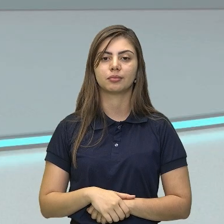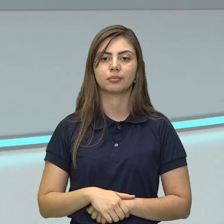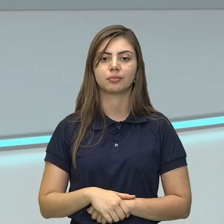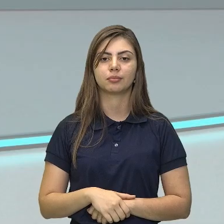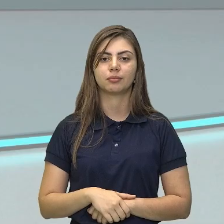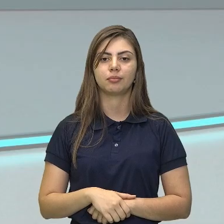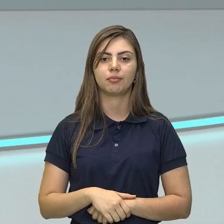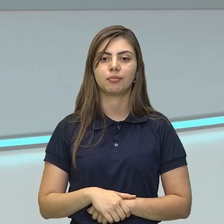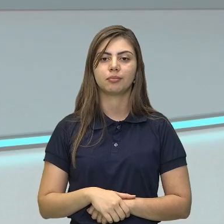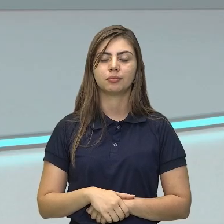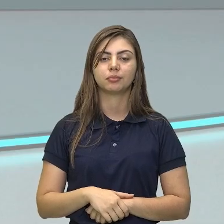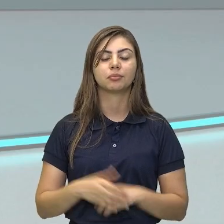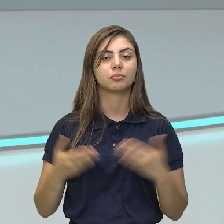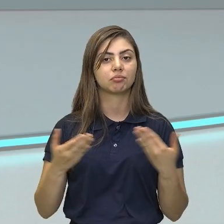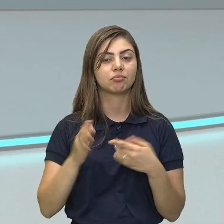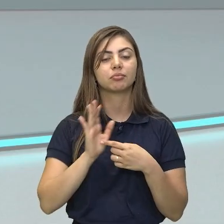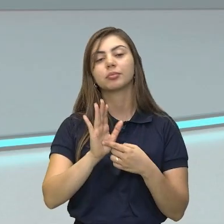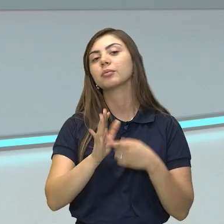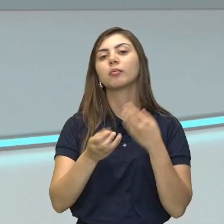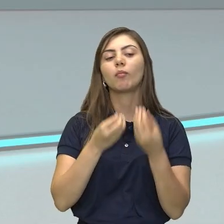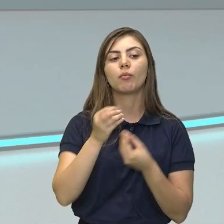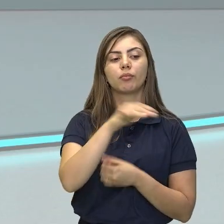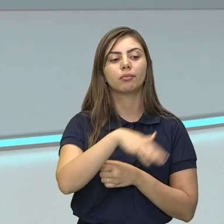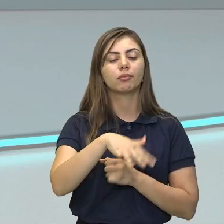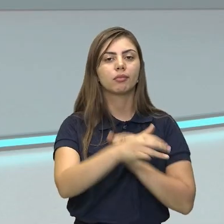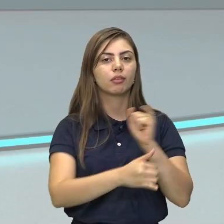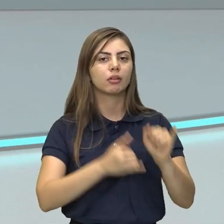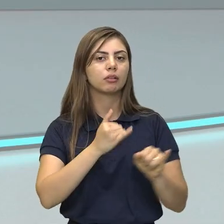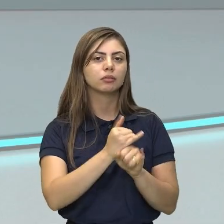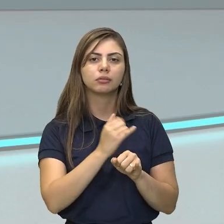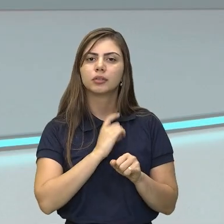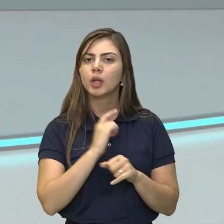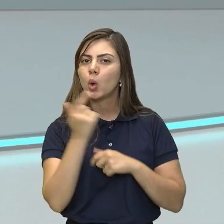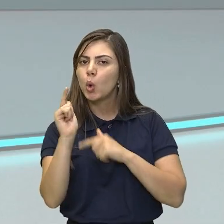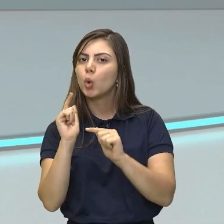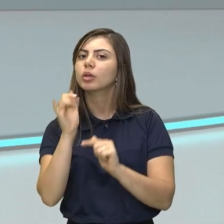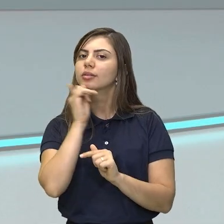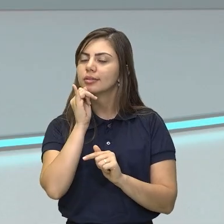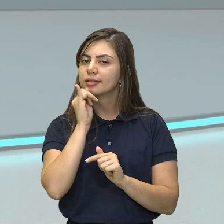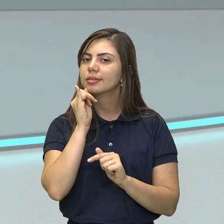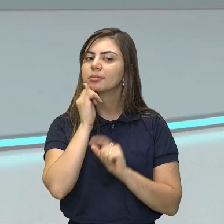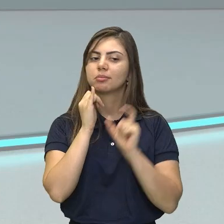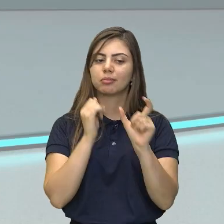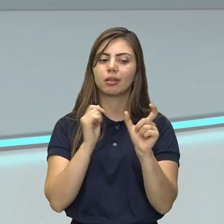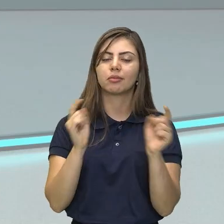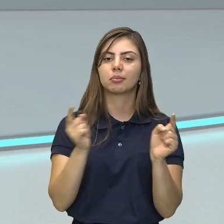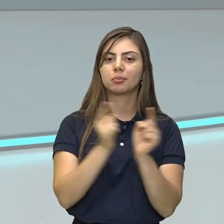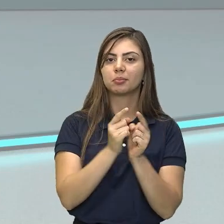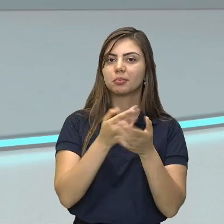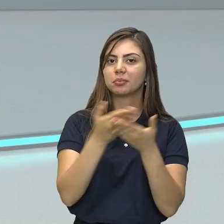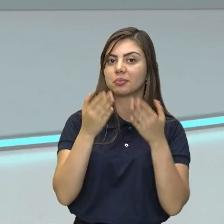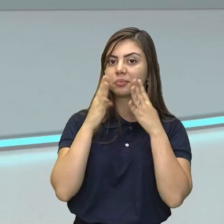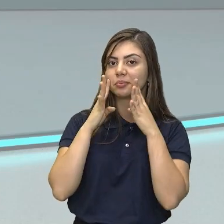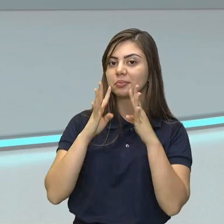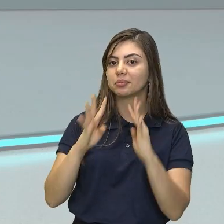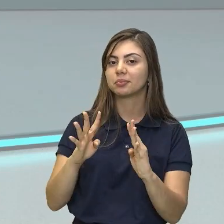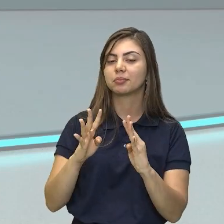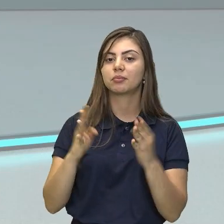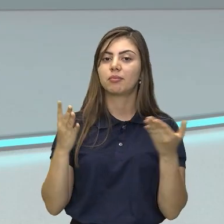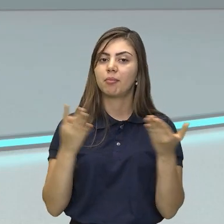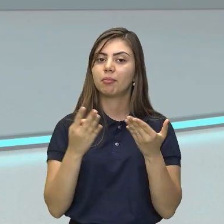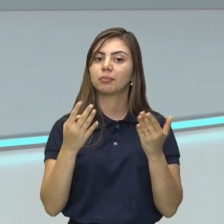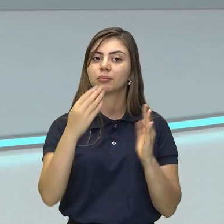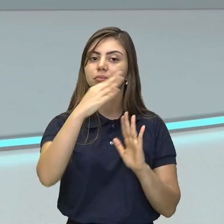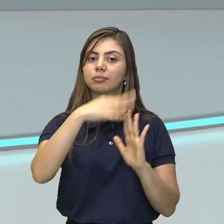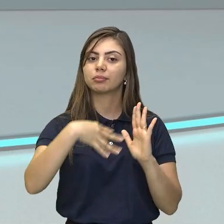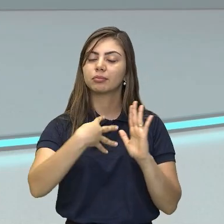situações de redução na internet, ok? Vamos ver mais exemplos aqui. Prestem bem atenção nessa tabela aqui que vai